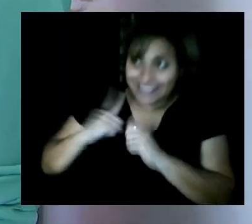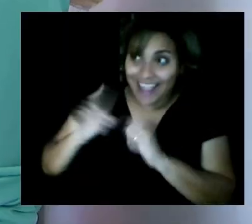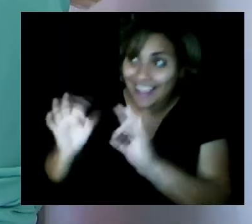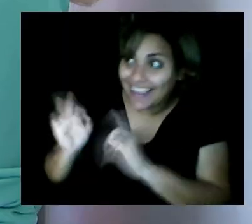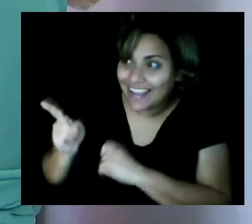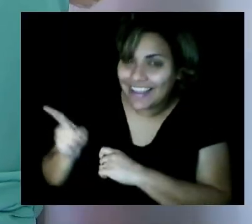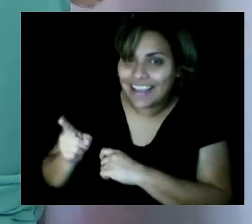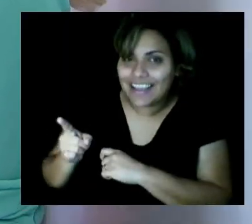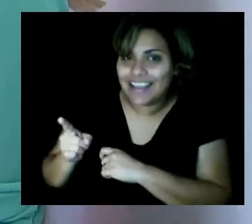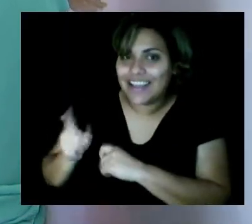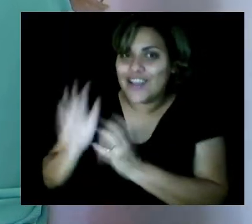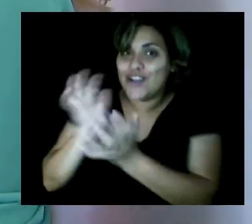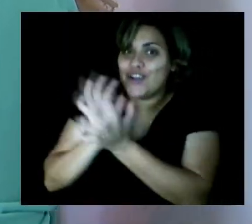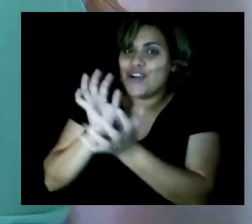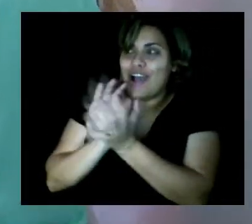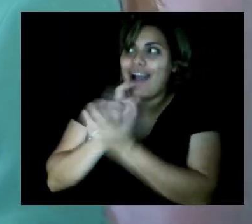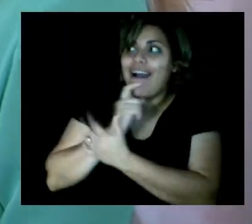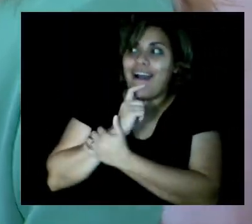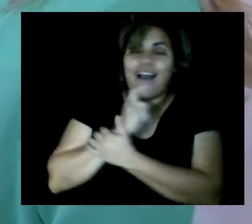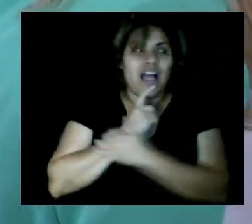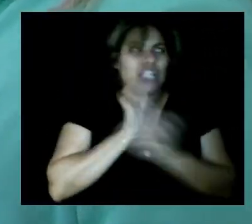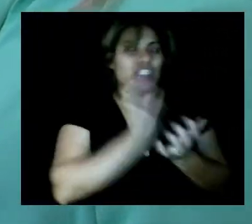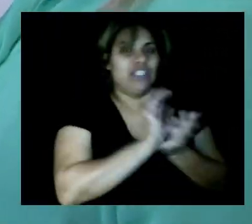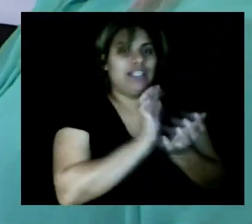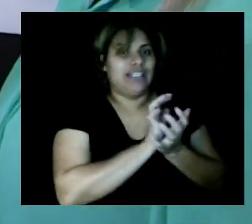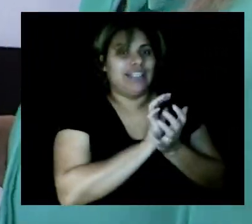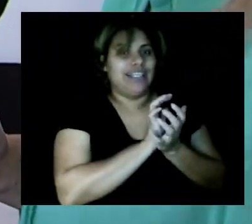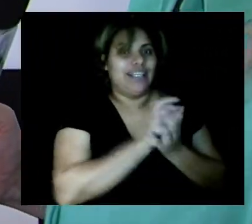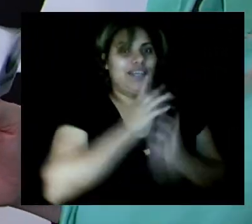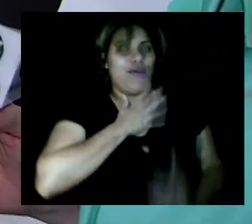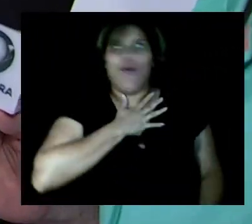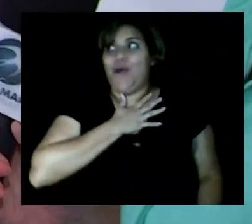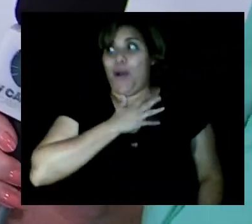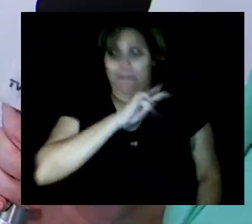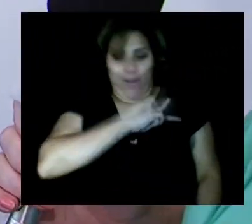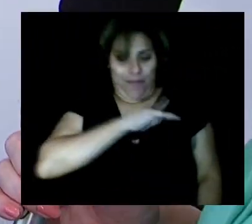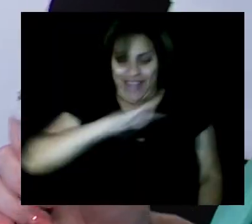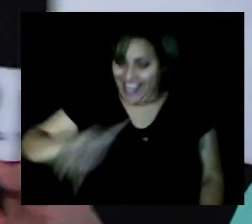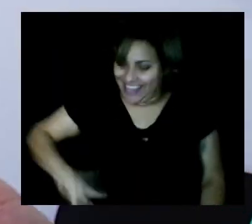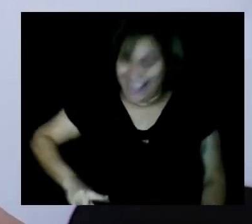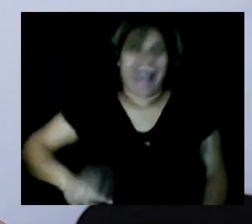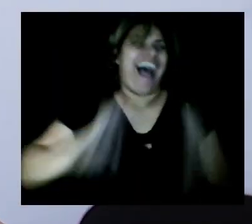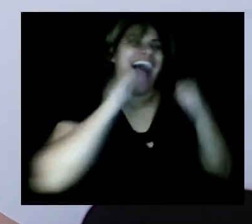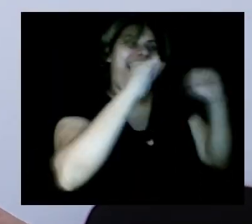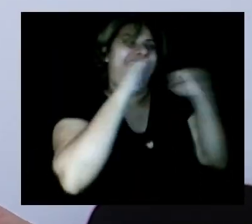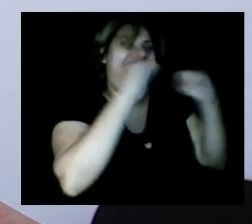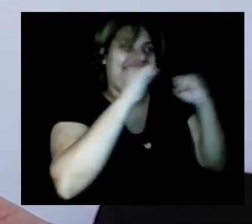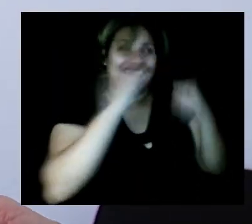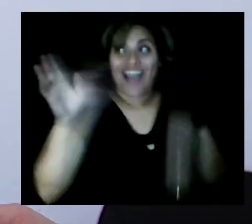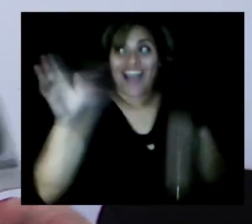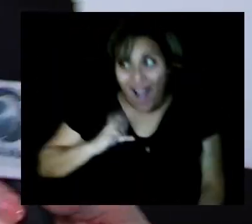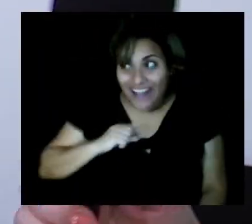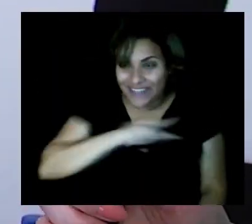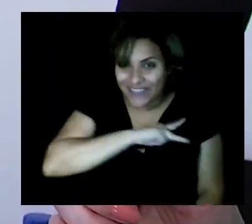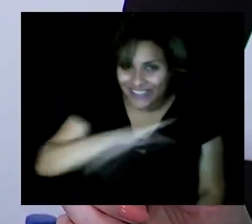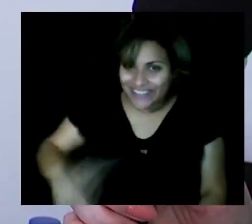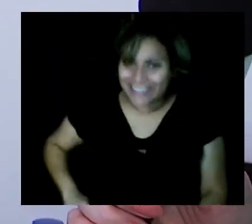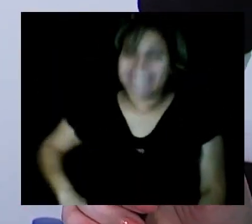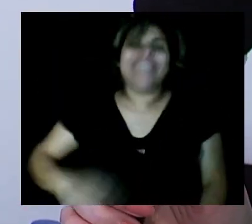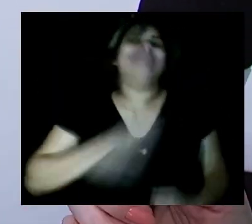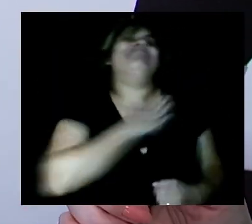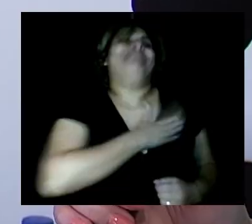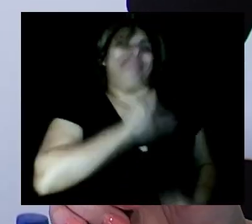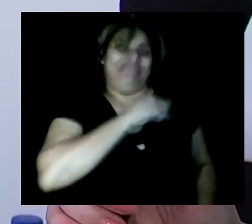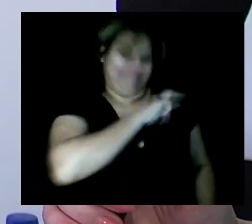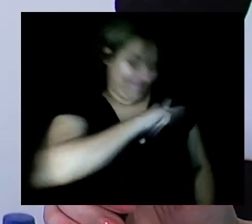Time? Ponte Preta. Aí, gosta da Ponte? Sim. E aqui quando você